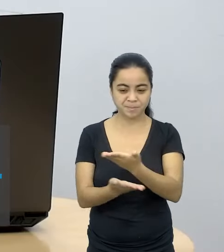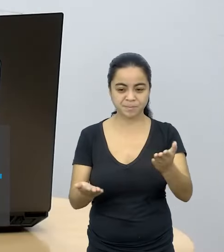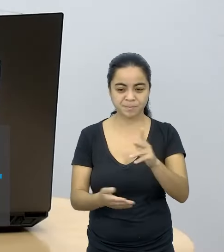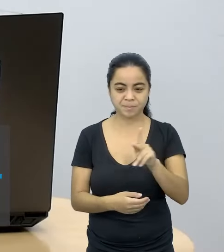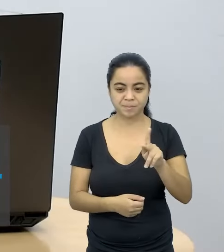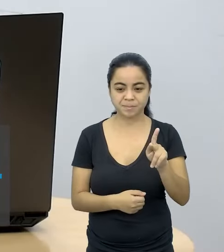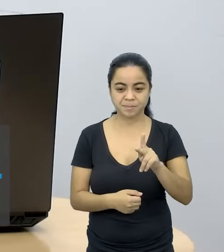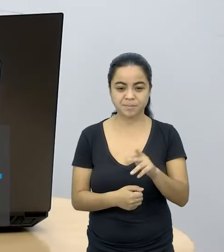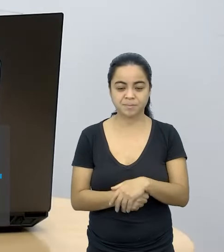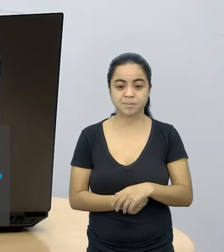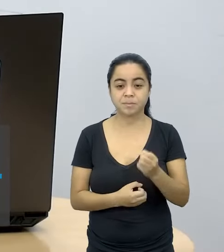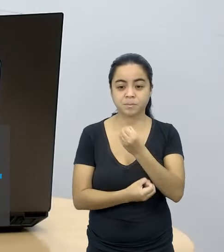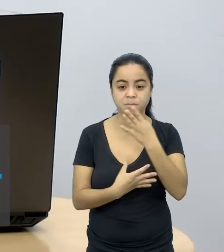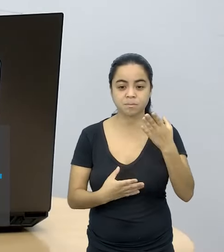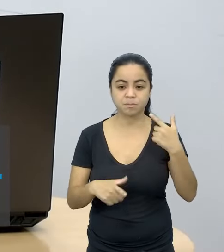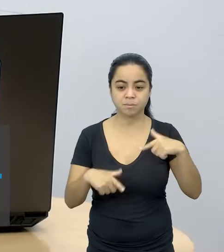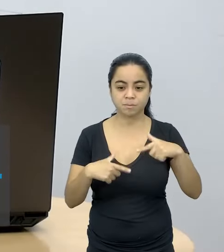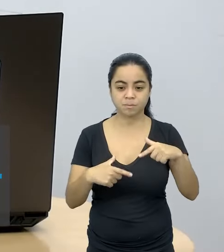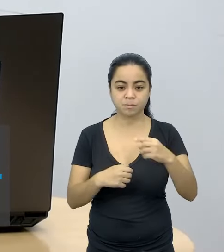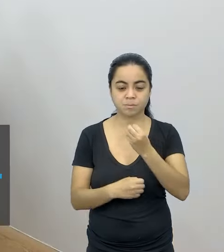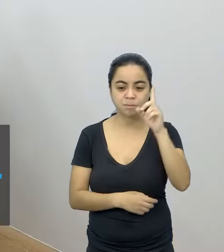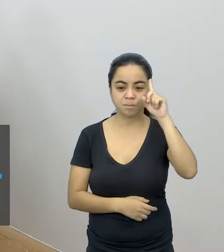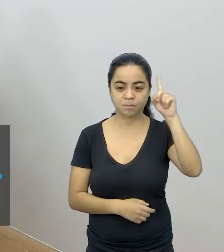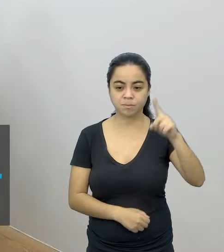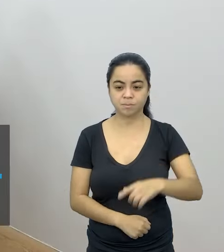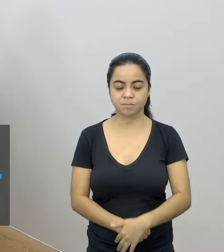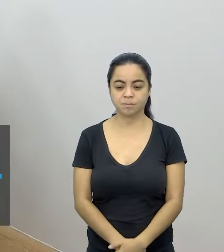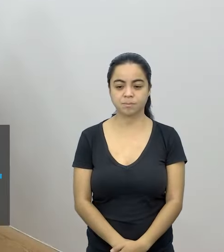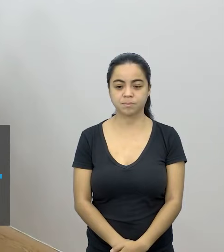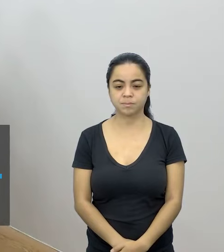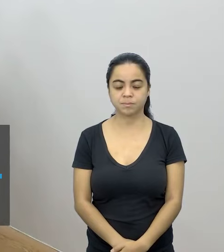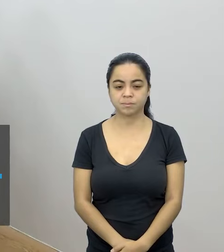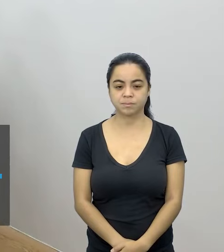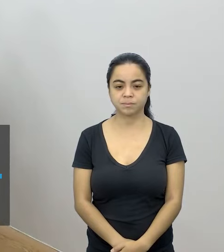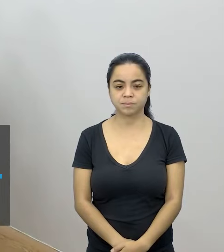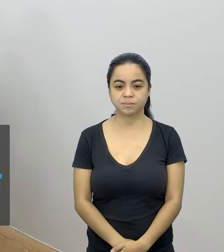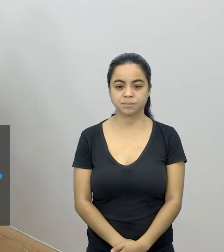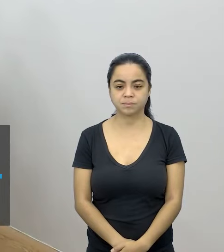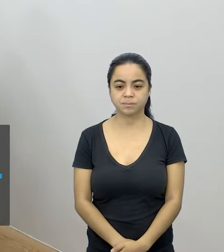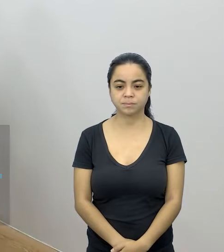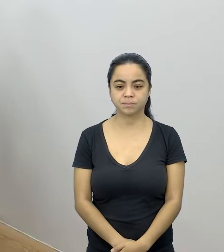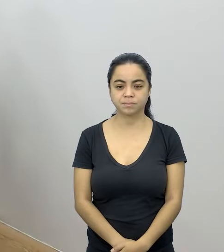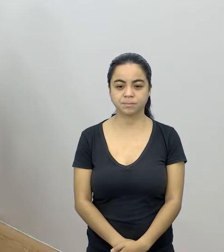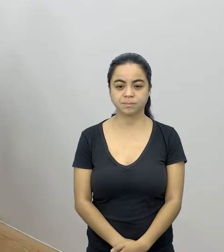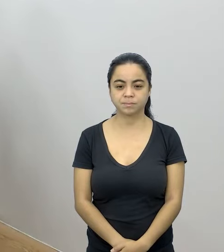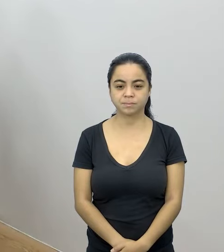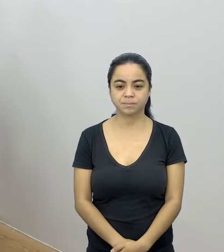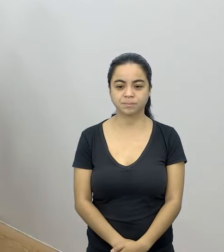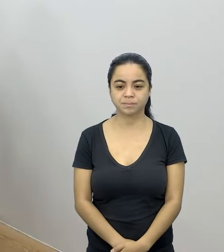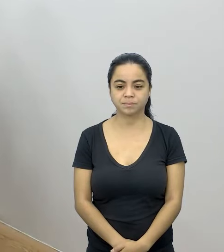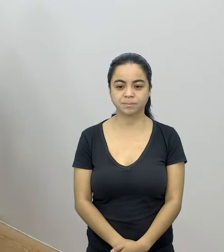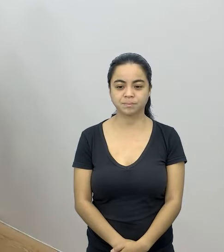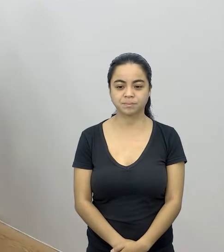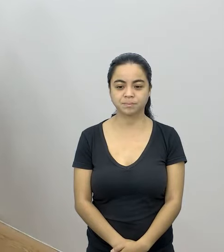Bom trabalho e bom dia a todos. Tchau, tchau. Obrigada a todos. Até breve.